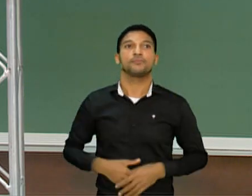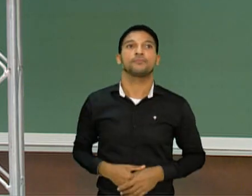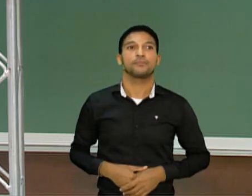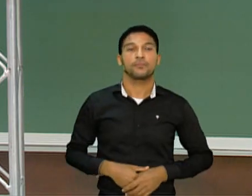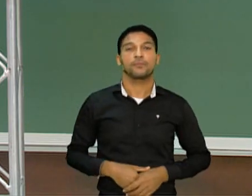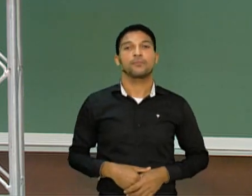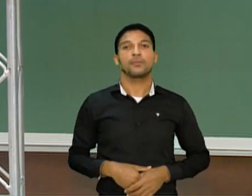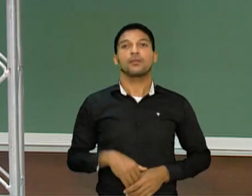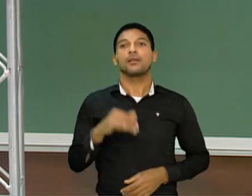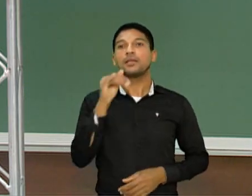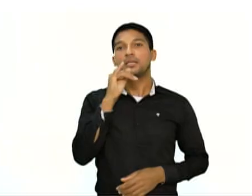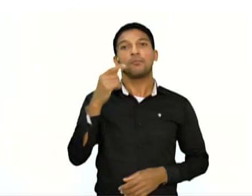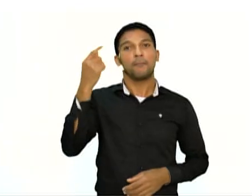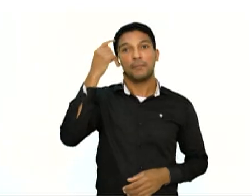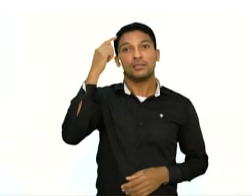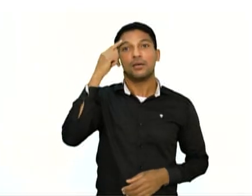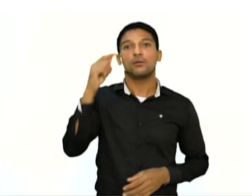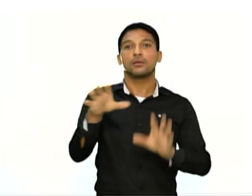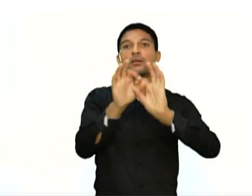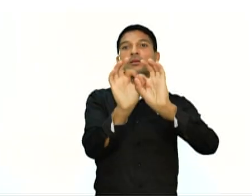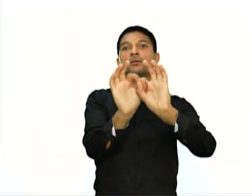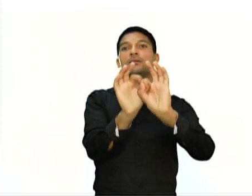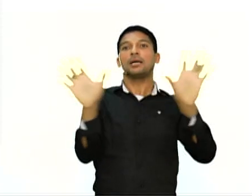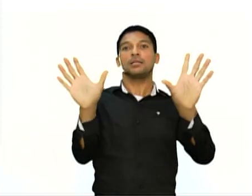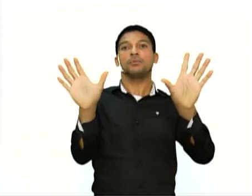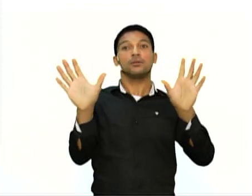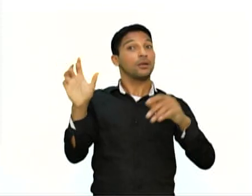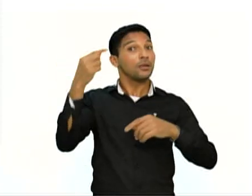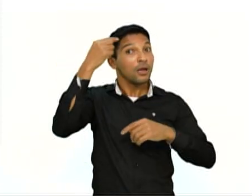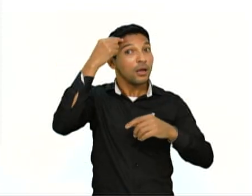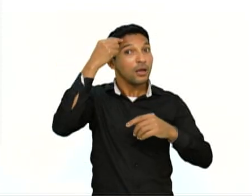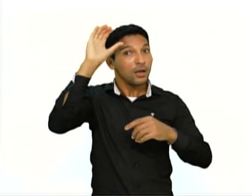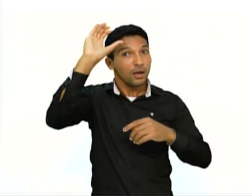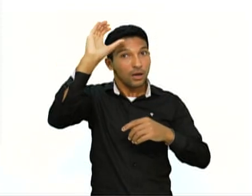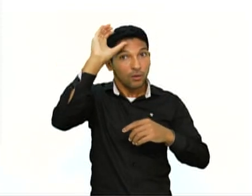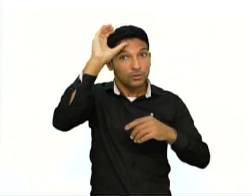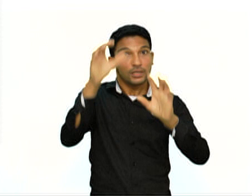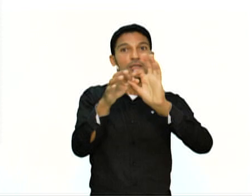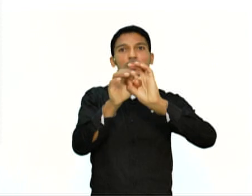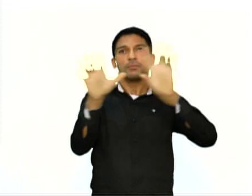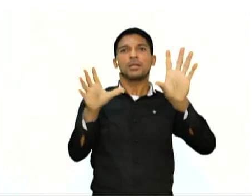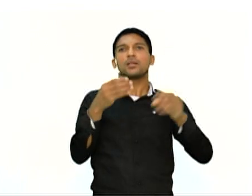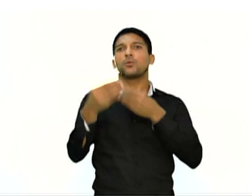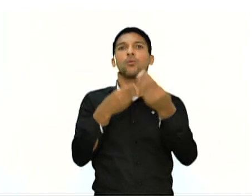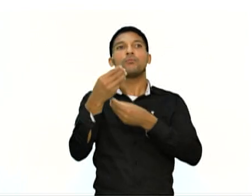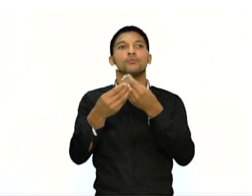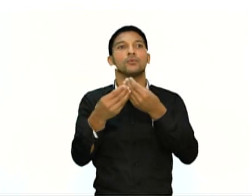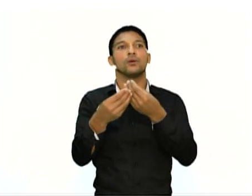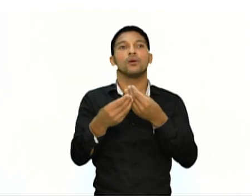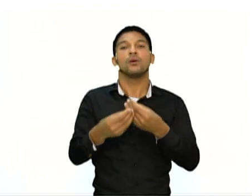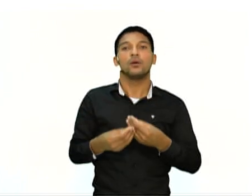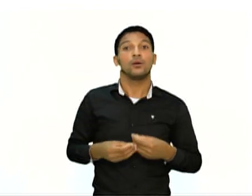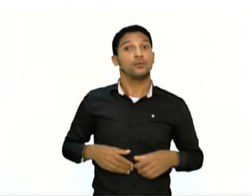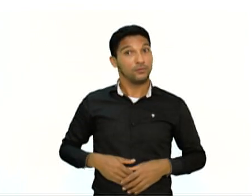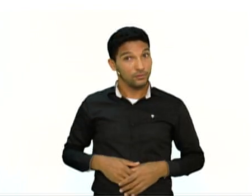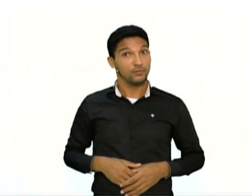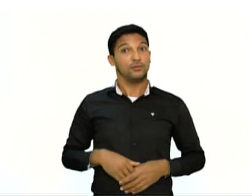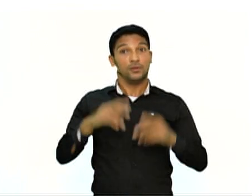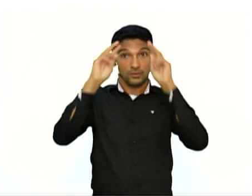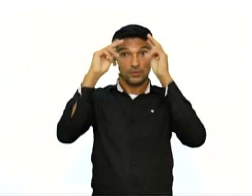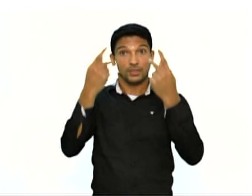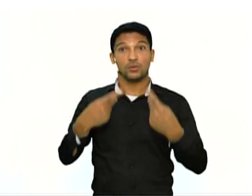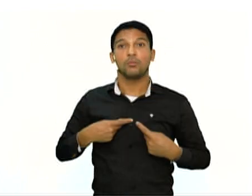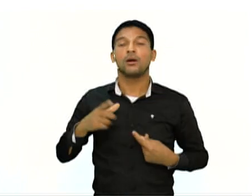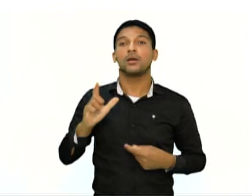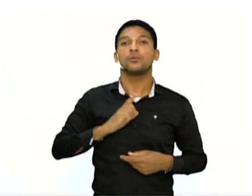penso a liberdade do próprio pensamento. O ser humano tem essas duas partes, mas